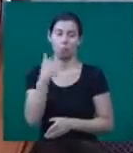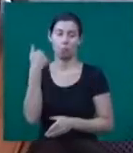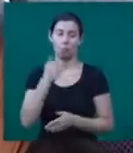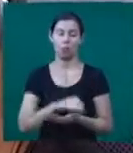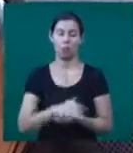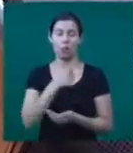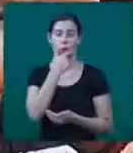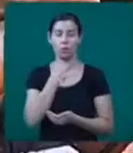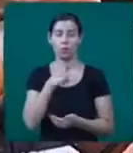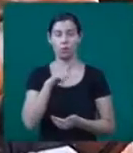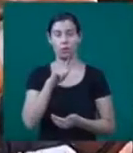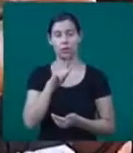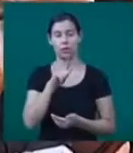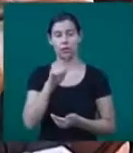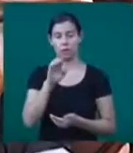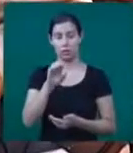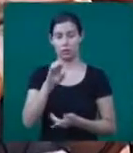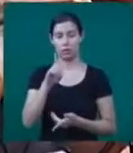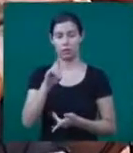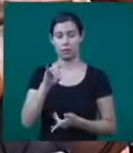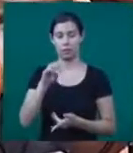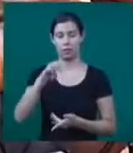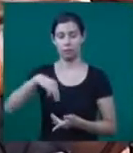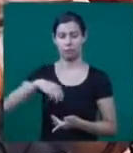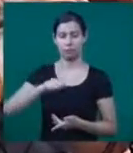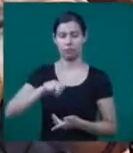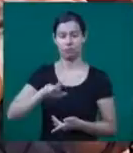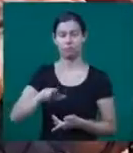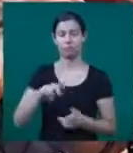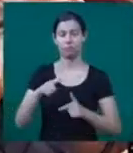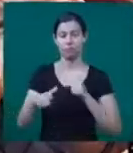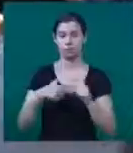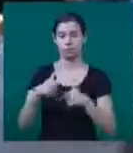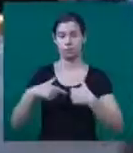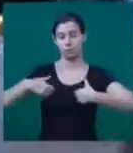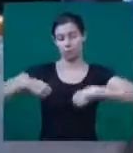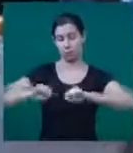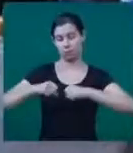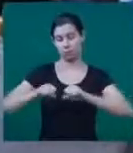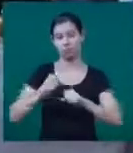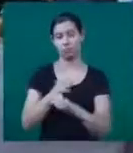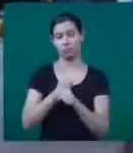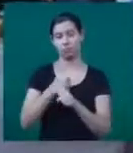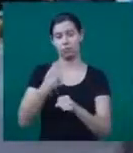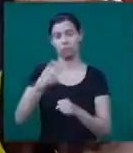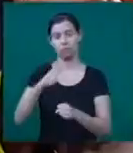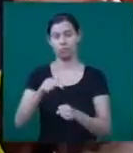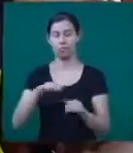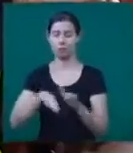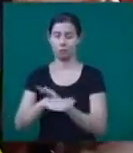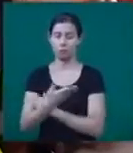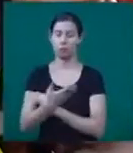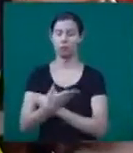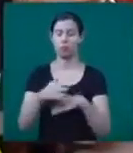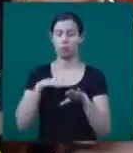Edmar trabalha como mototáxi há 17 anos. Já está acostumado com o trânsito de Uberlândia. Tumultuar muitas vezes,